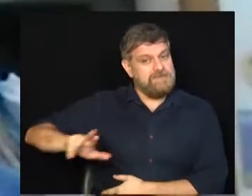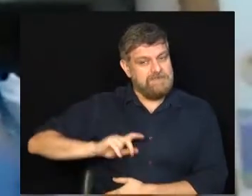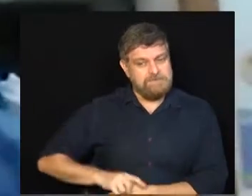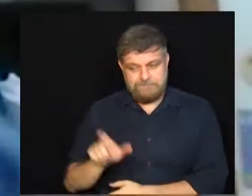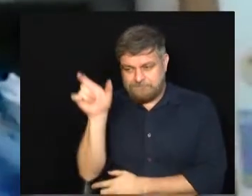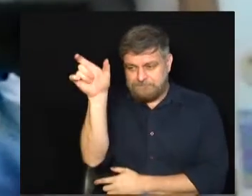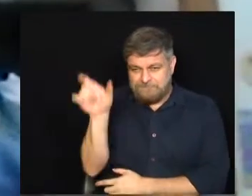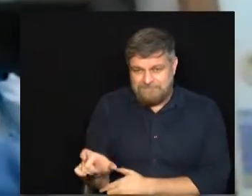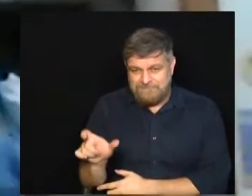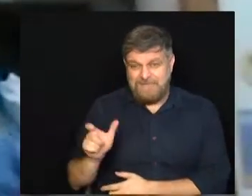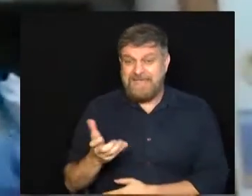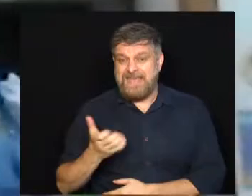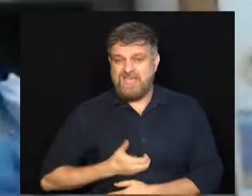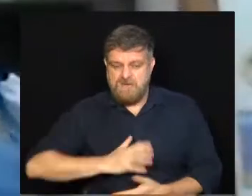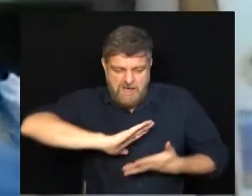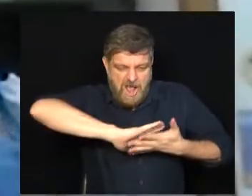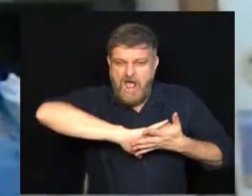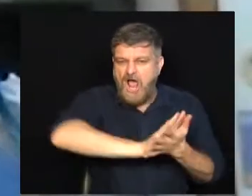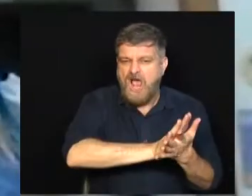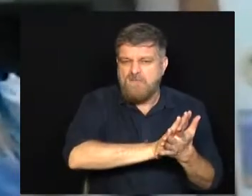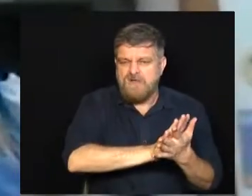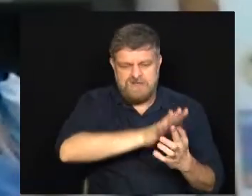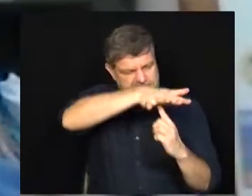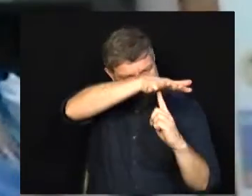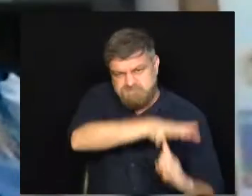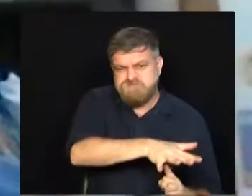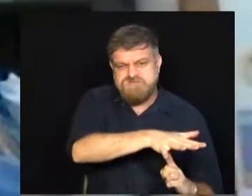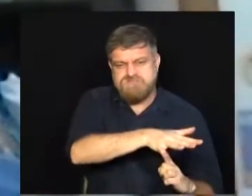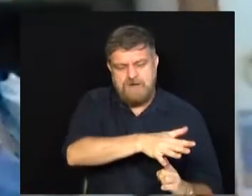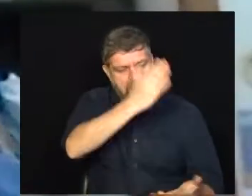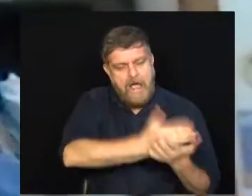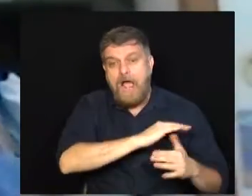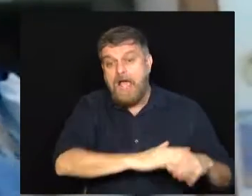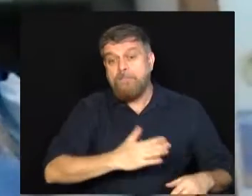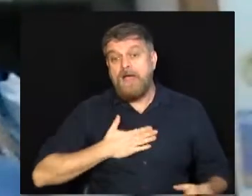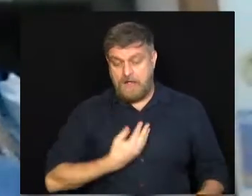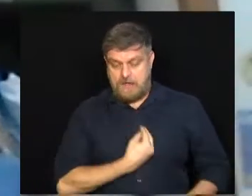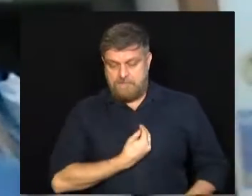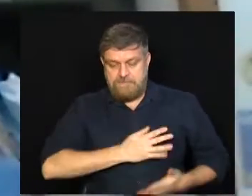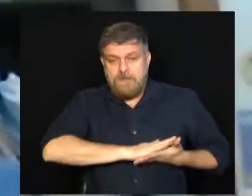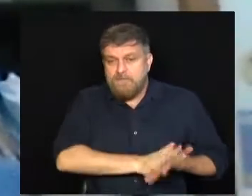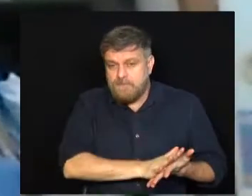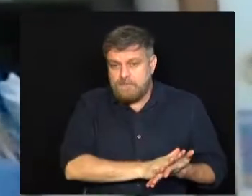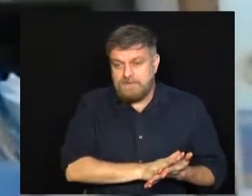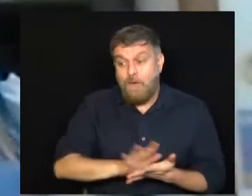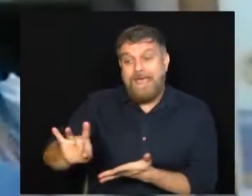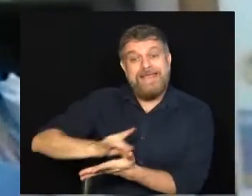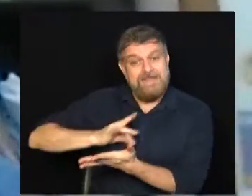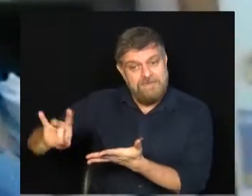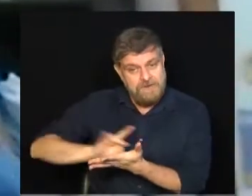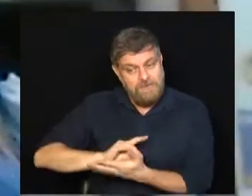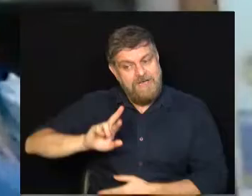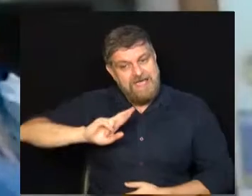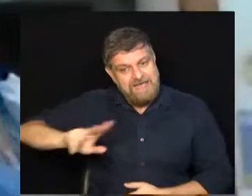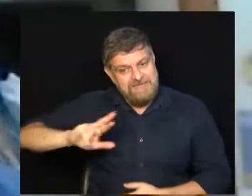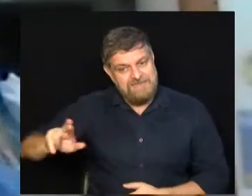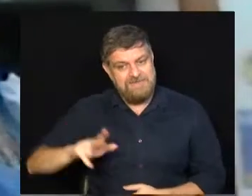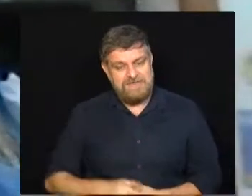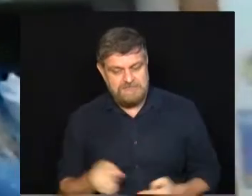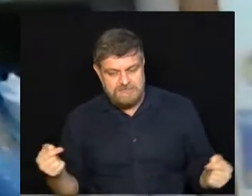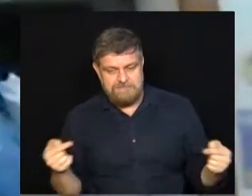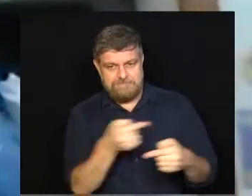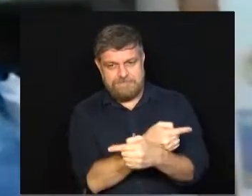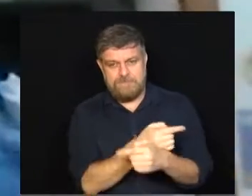minha aniquilação, ele quer a minha inexistência. E aí eu quero fazer uma explicação sobre isso. Quando uma pessoa fala